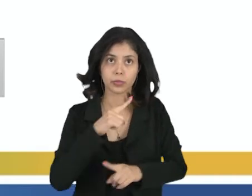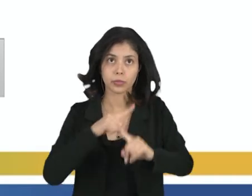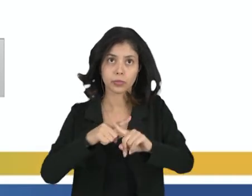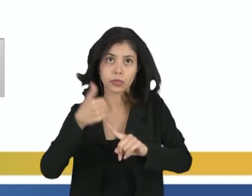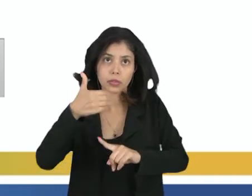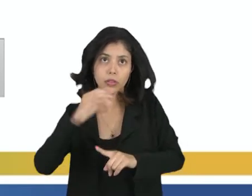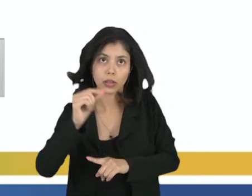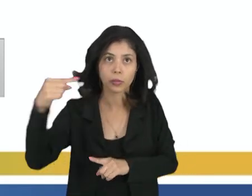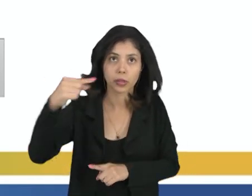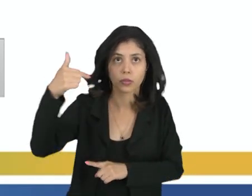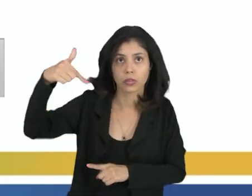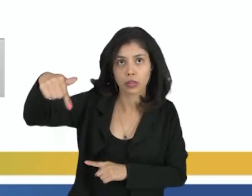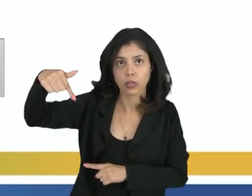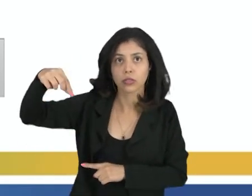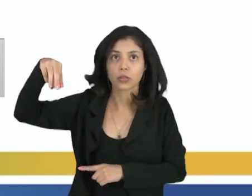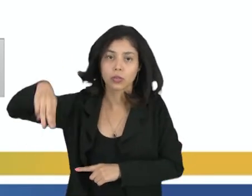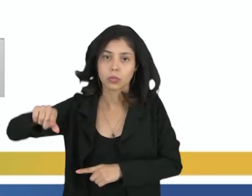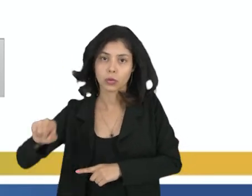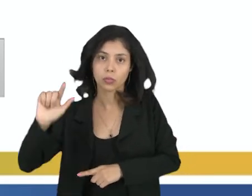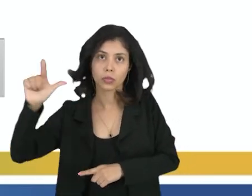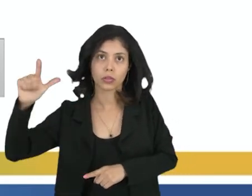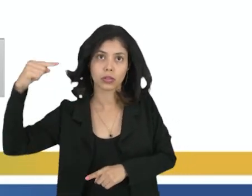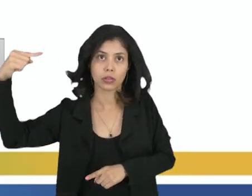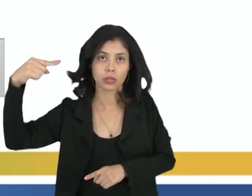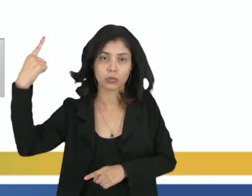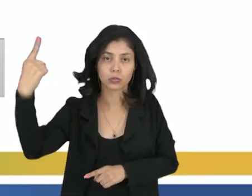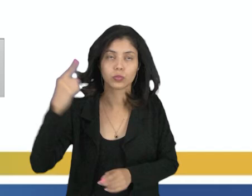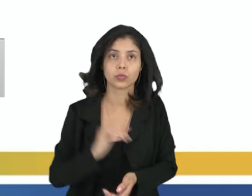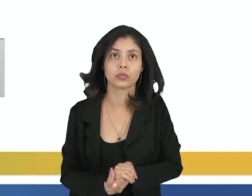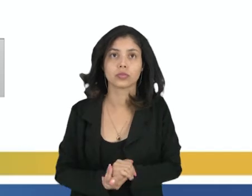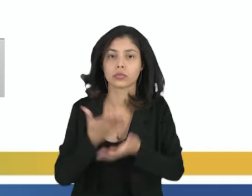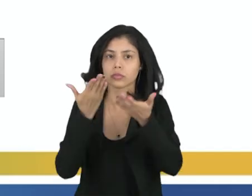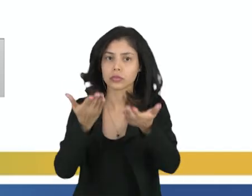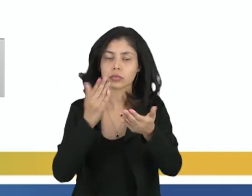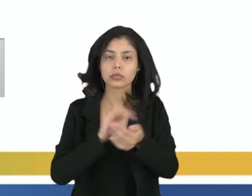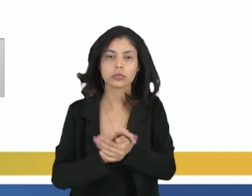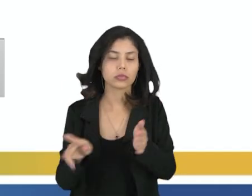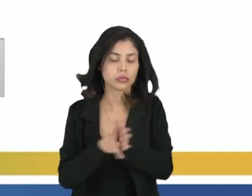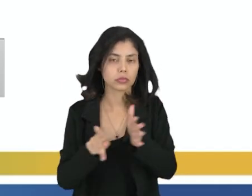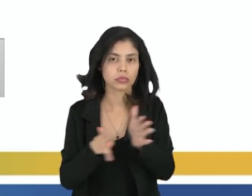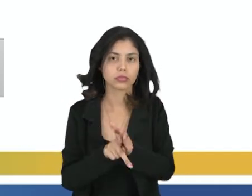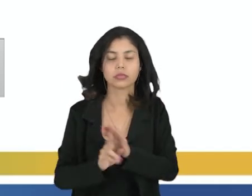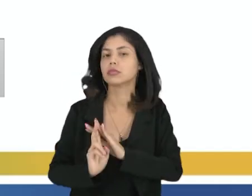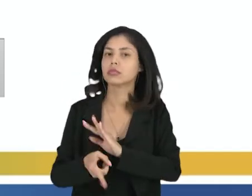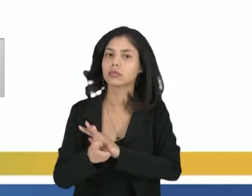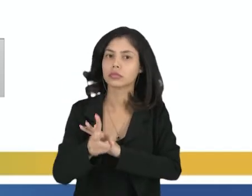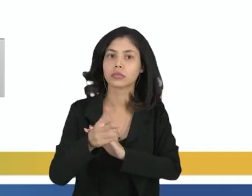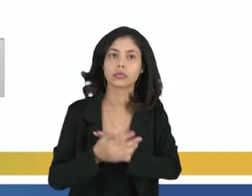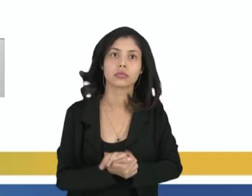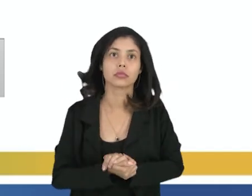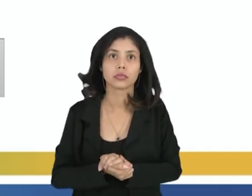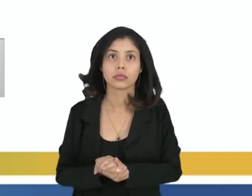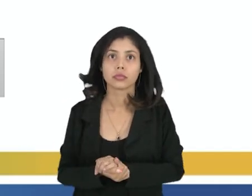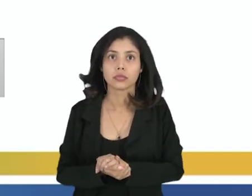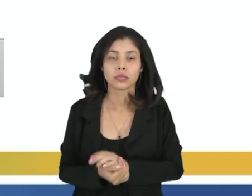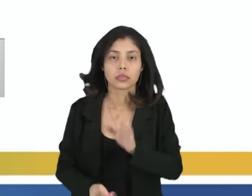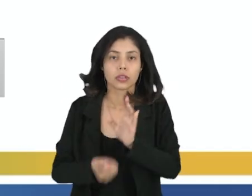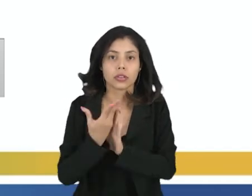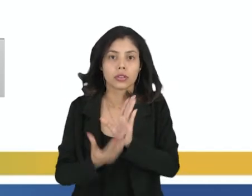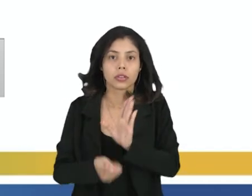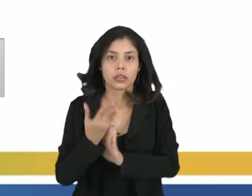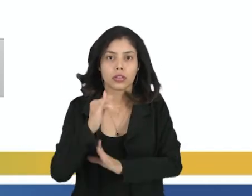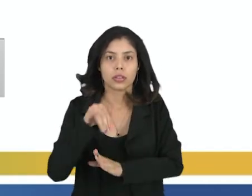10 elevado a menos 7 mol por litro. Então, dessa forma aqui você determina a constante, né, o